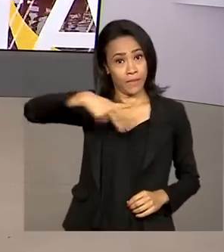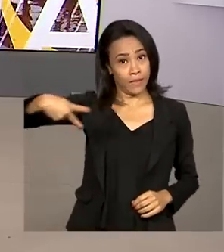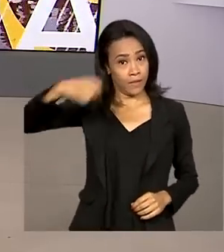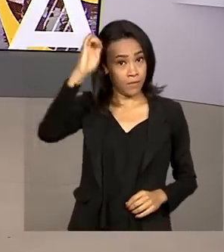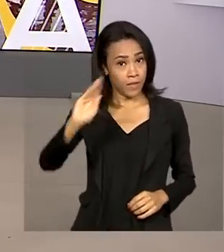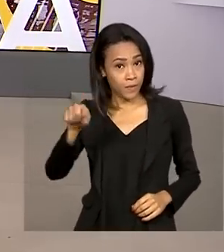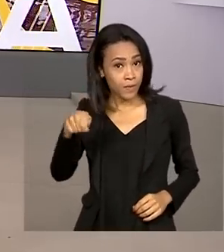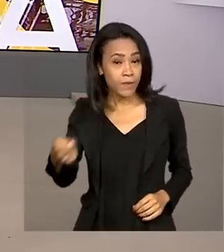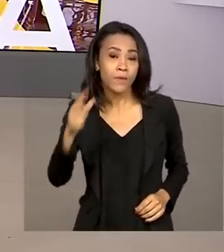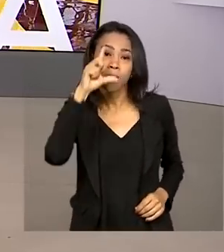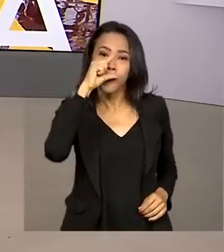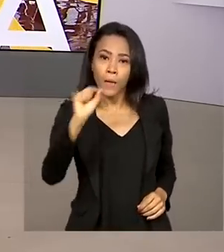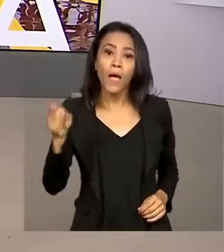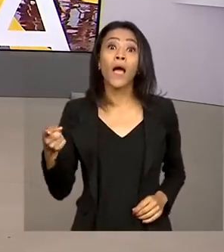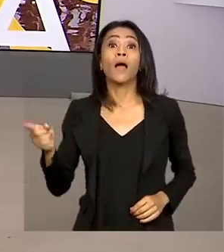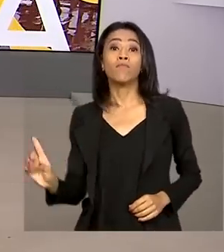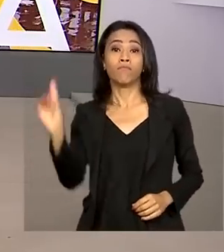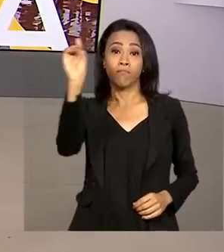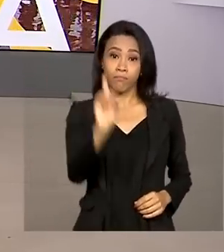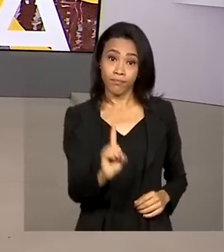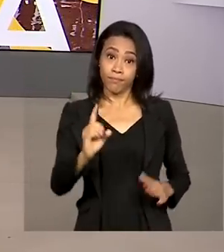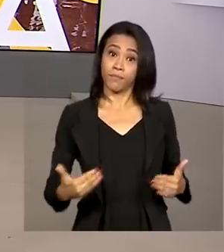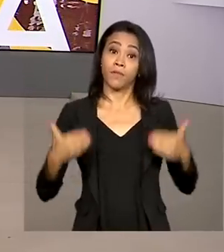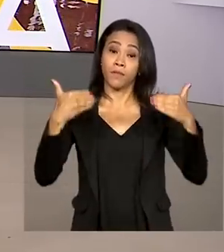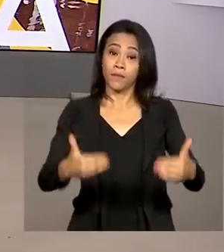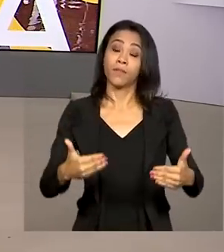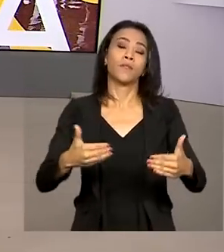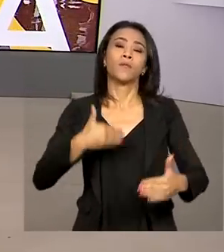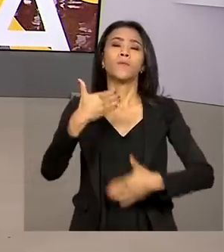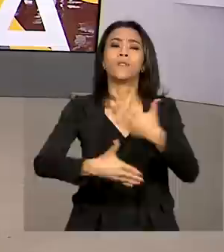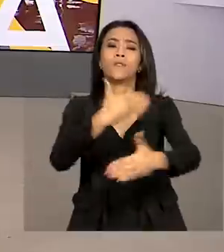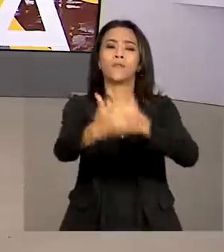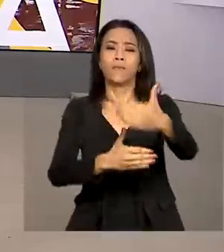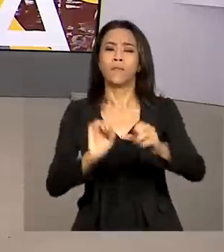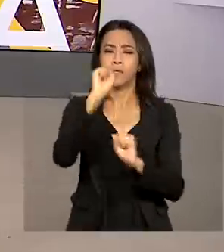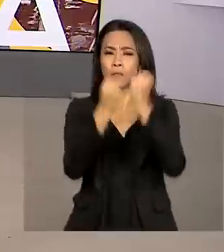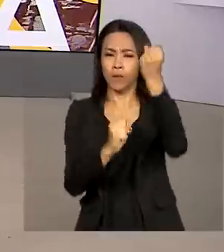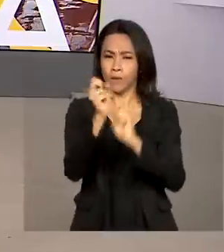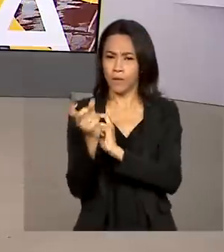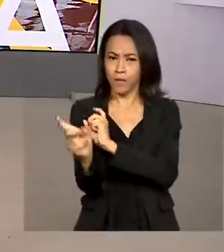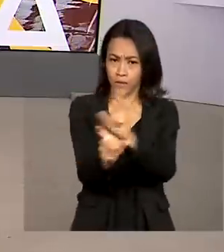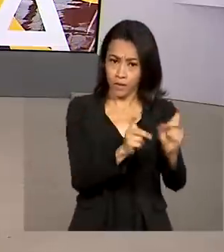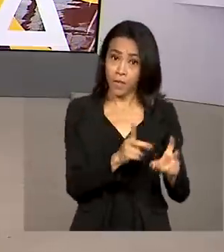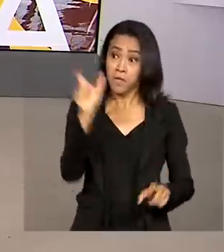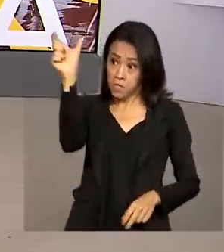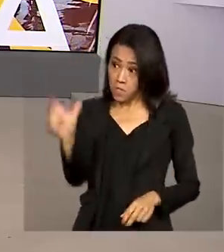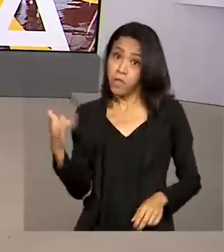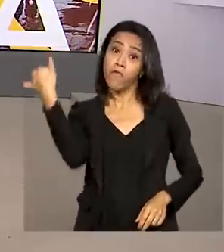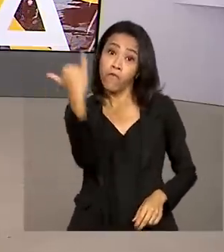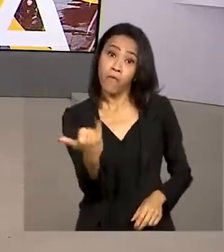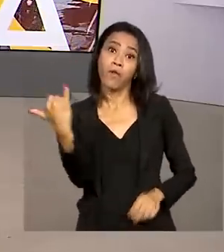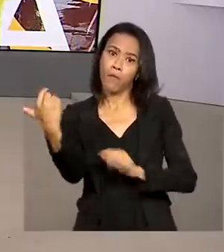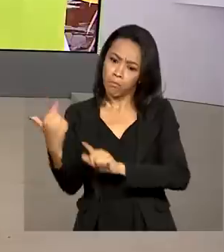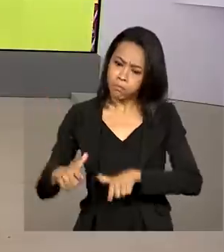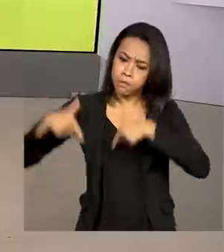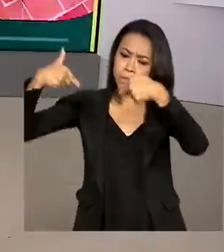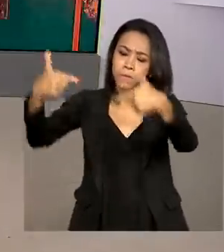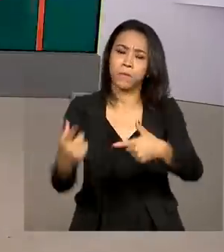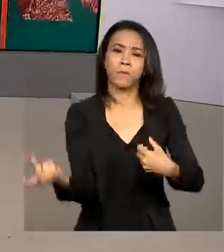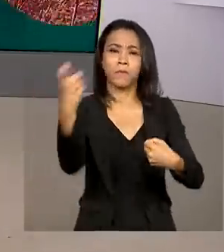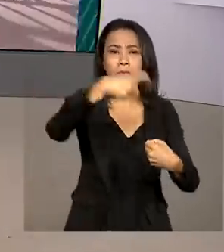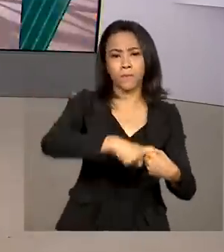ao Ministério do Desenvolvimento indústria comércio e serviços e disse que vai trabalhar pela retomada da indústria